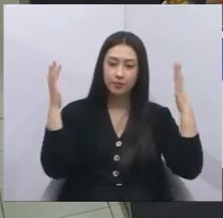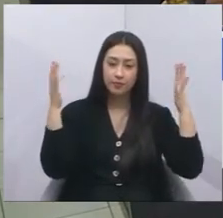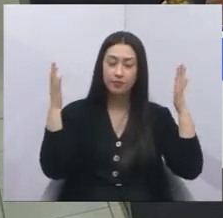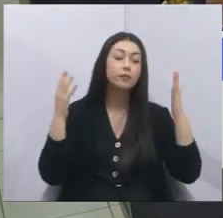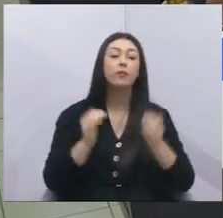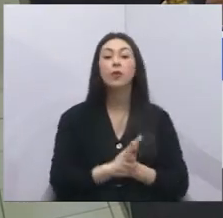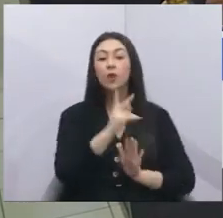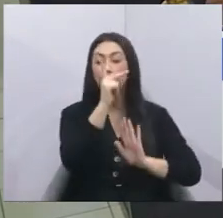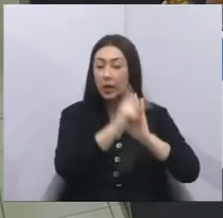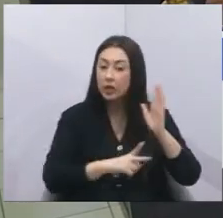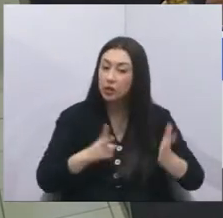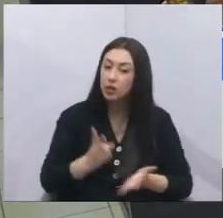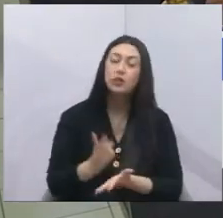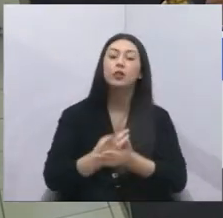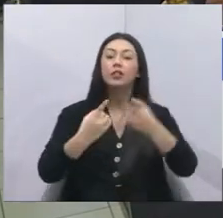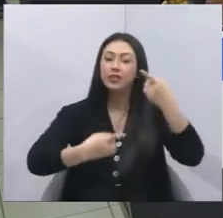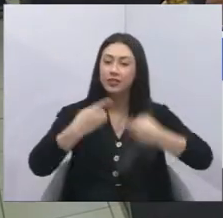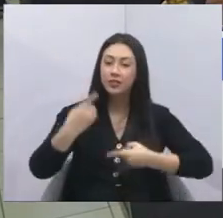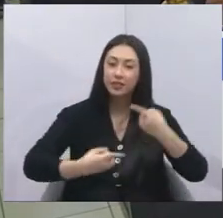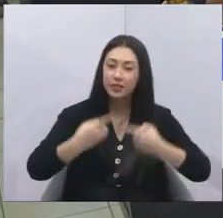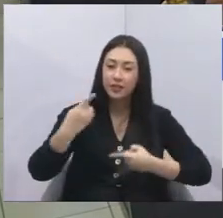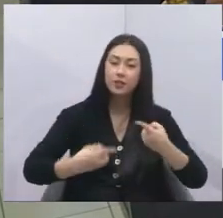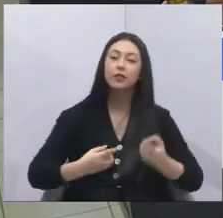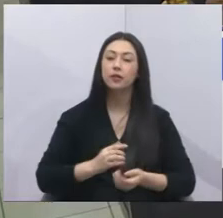O projeto continua em discussão.